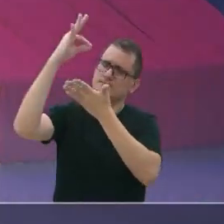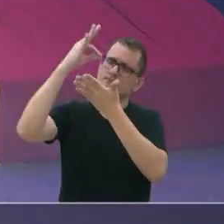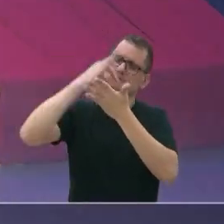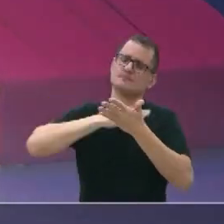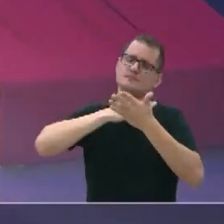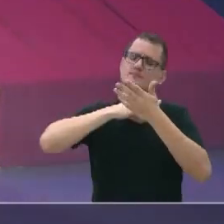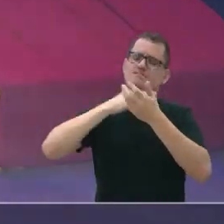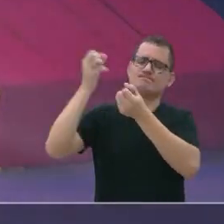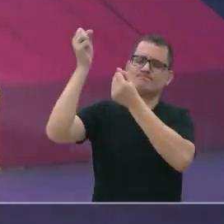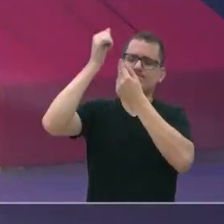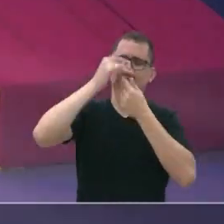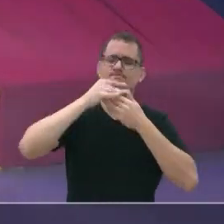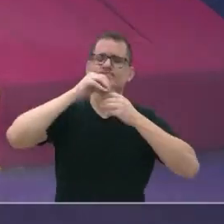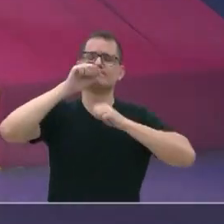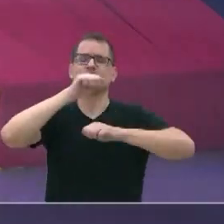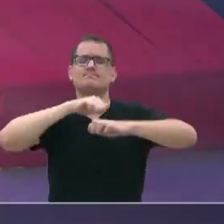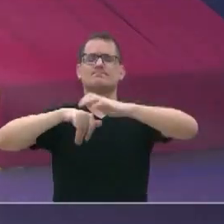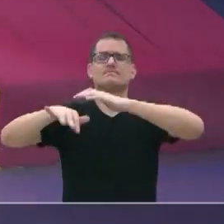Move-te.